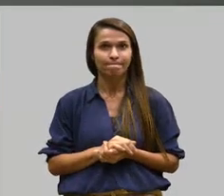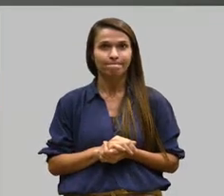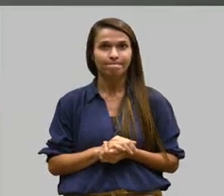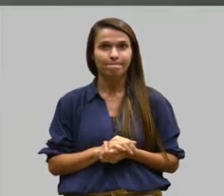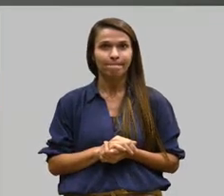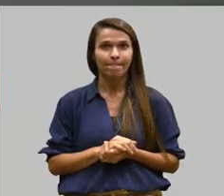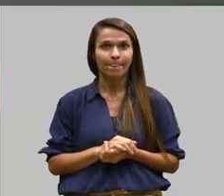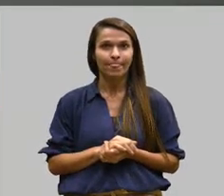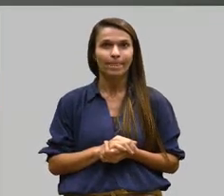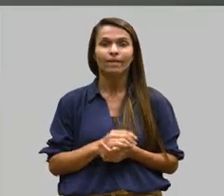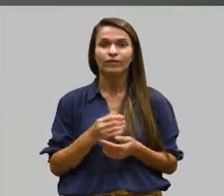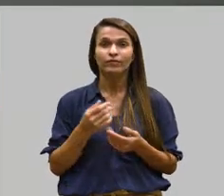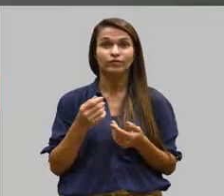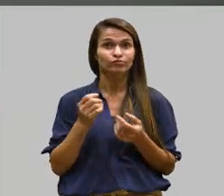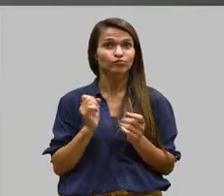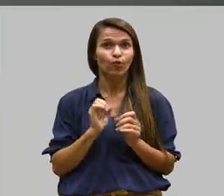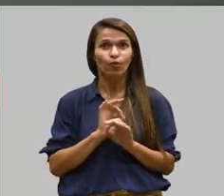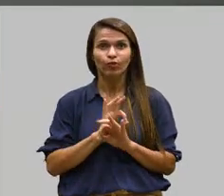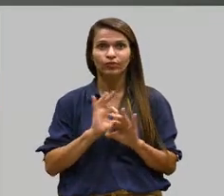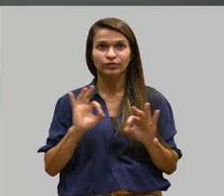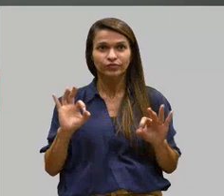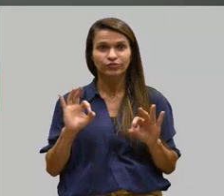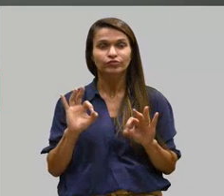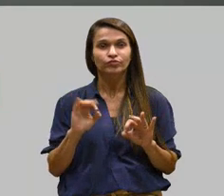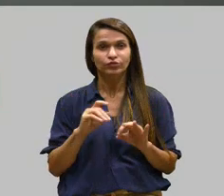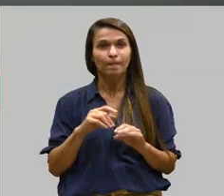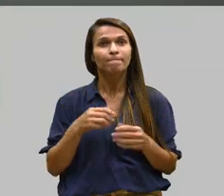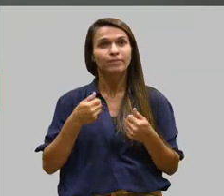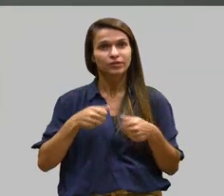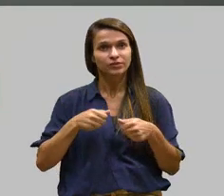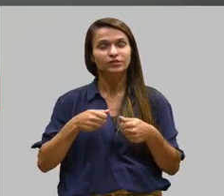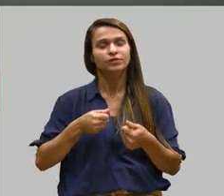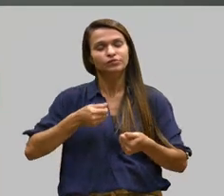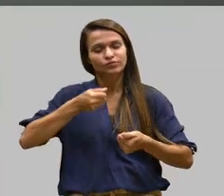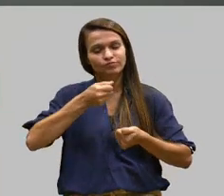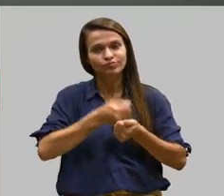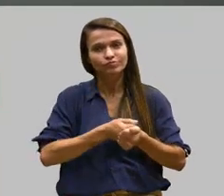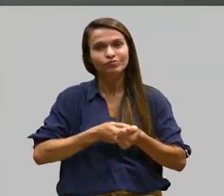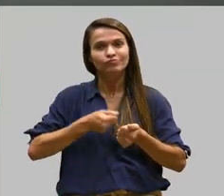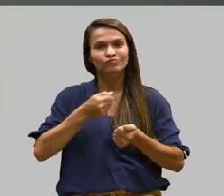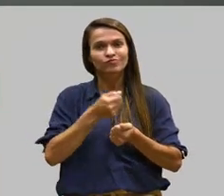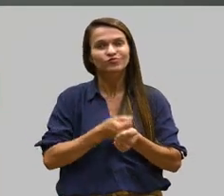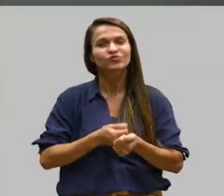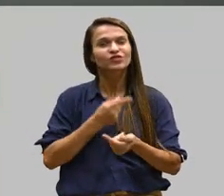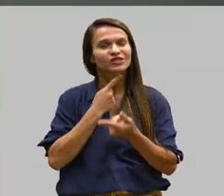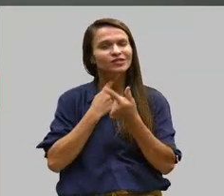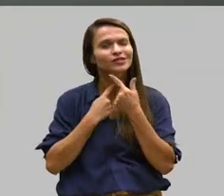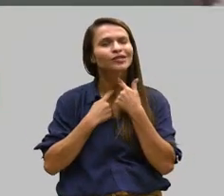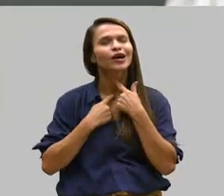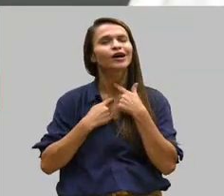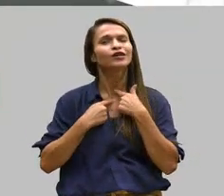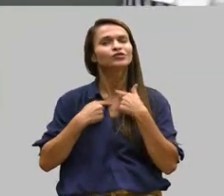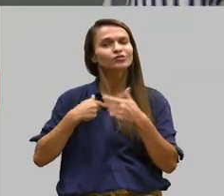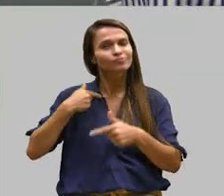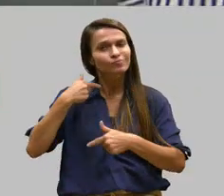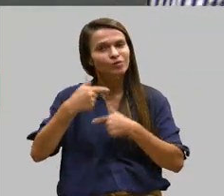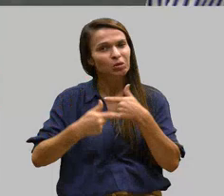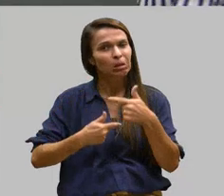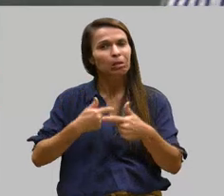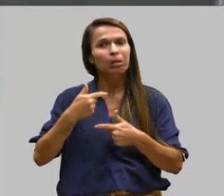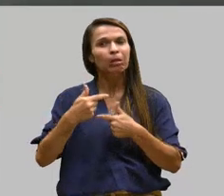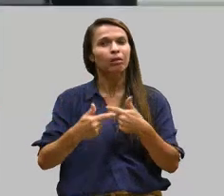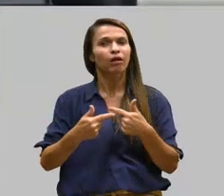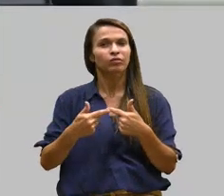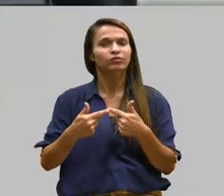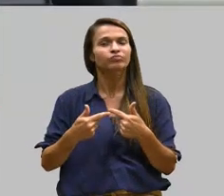Luiz Artur falou muito bem realmente precisa ter persistência força de vontade trabalho Nada cai do céu e o mais